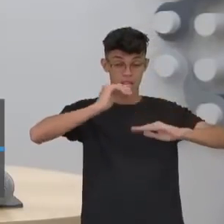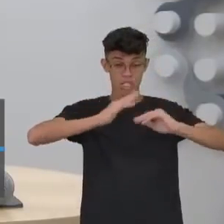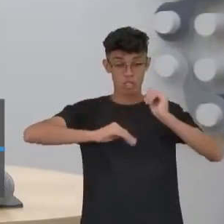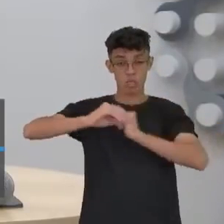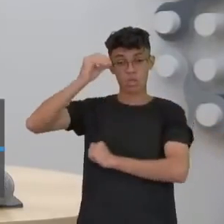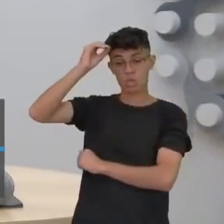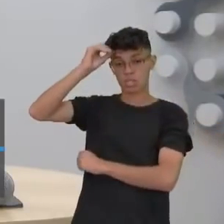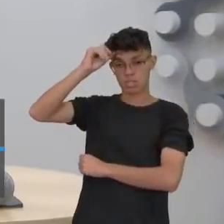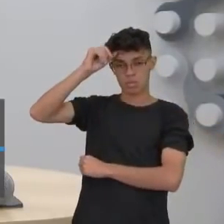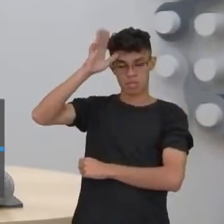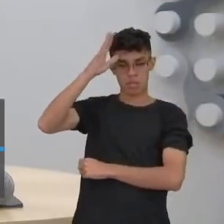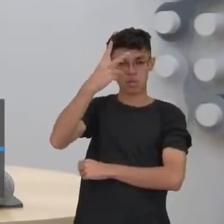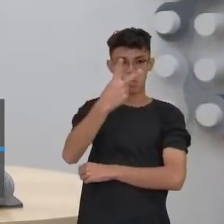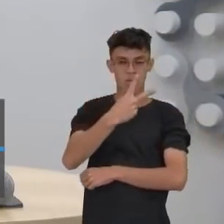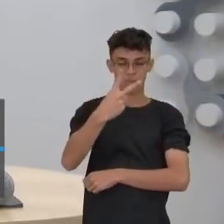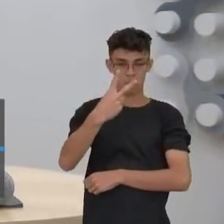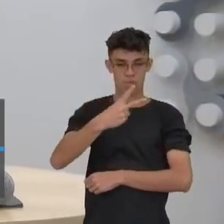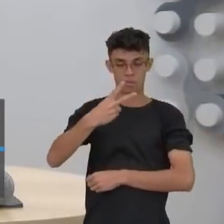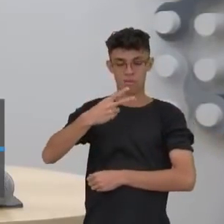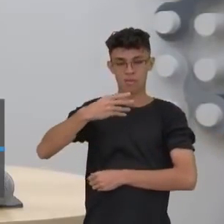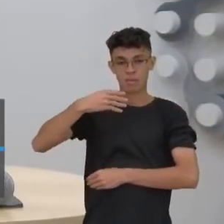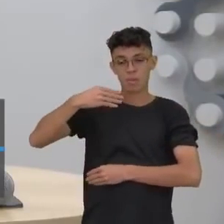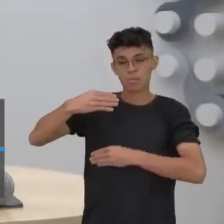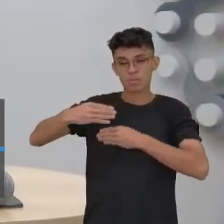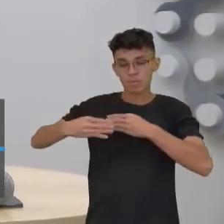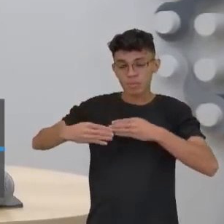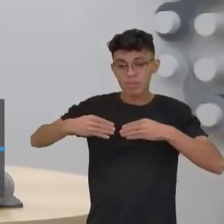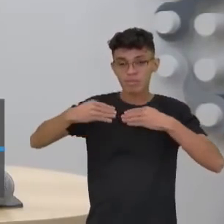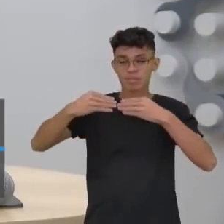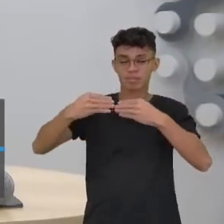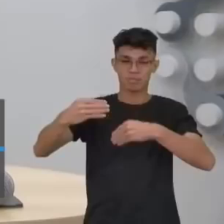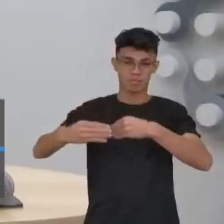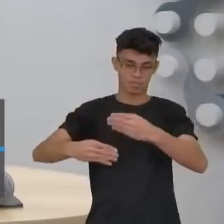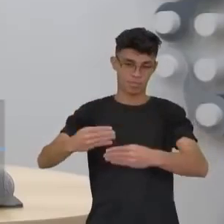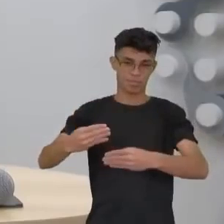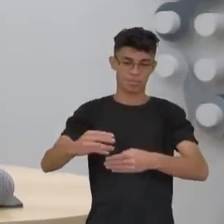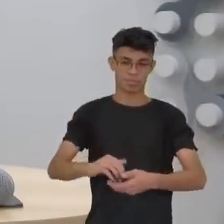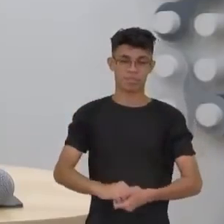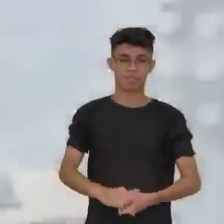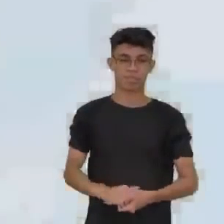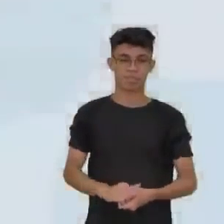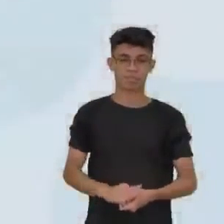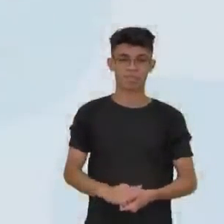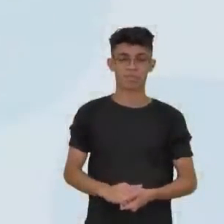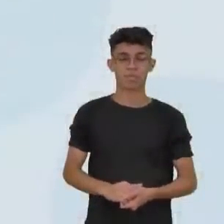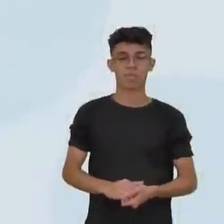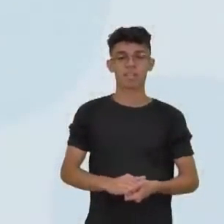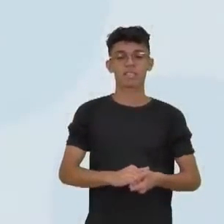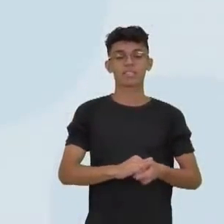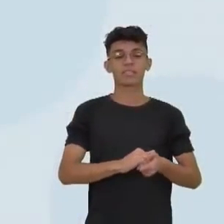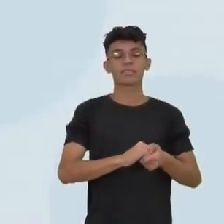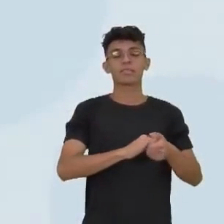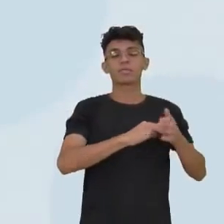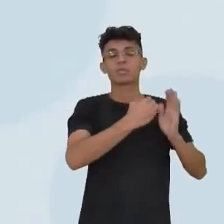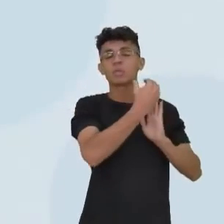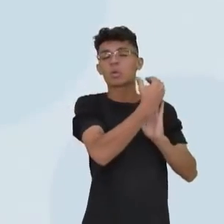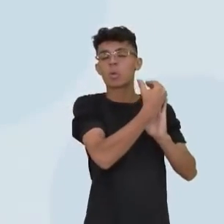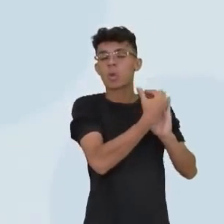conhecimento do 2º bimestre, certo? Vamos conhecer então as habilidades do currículo que a gente está